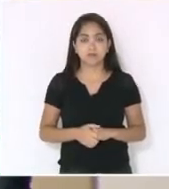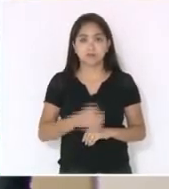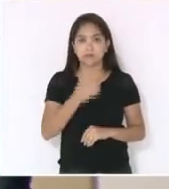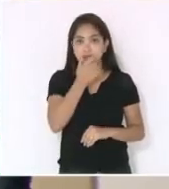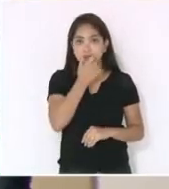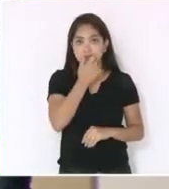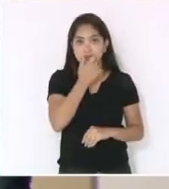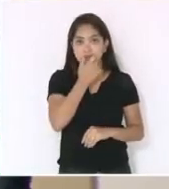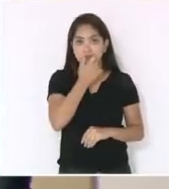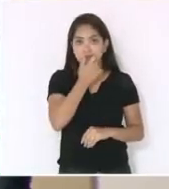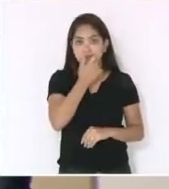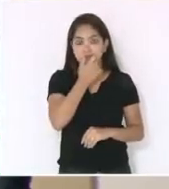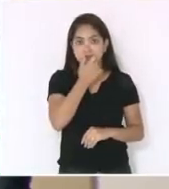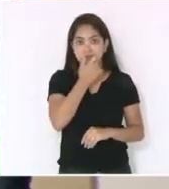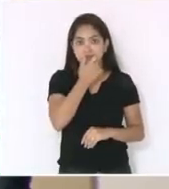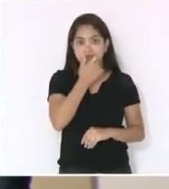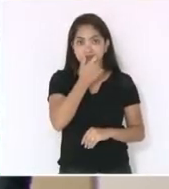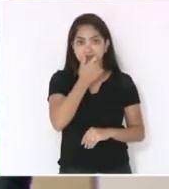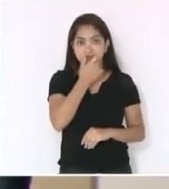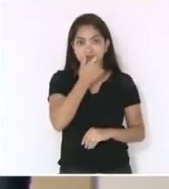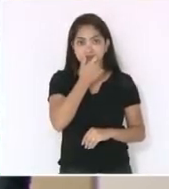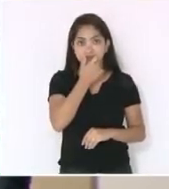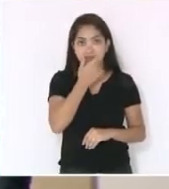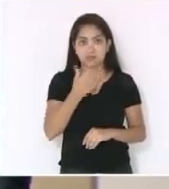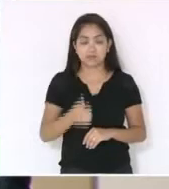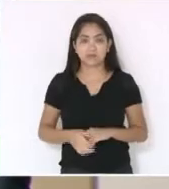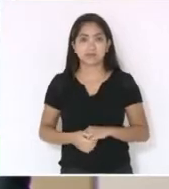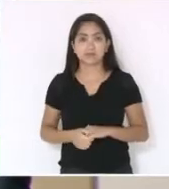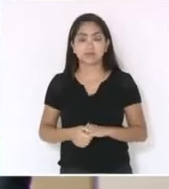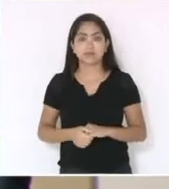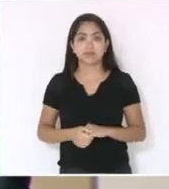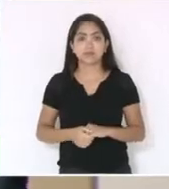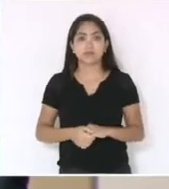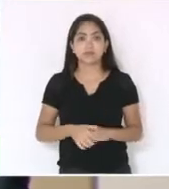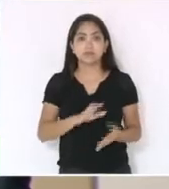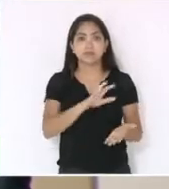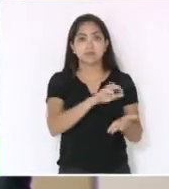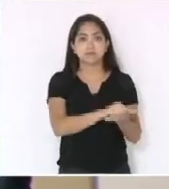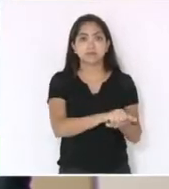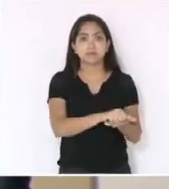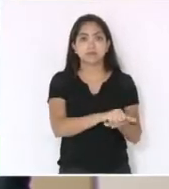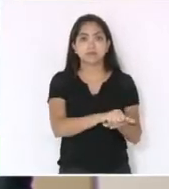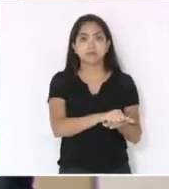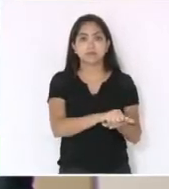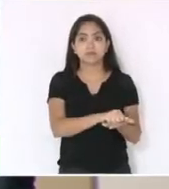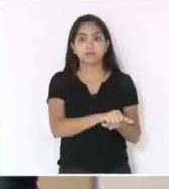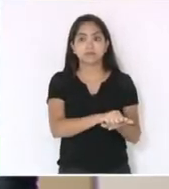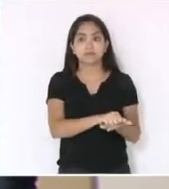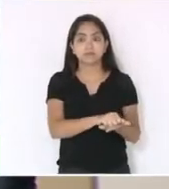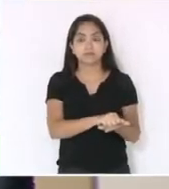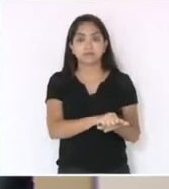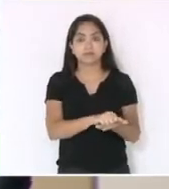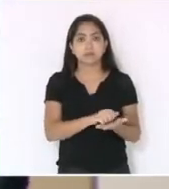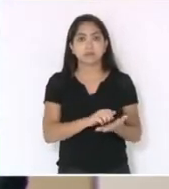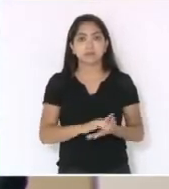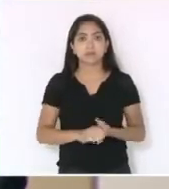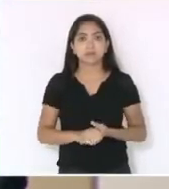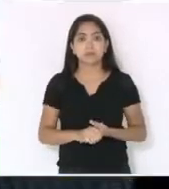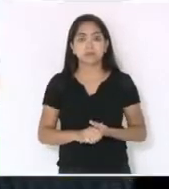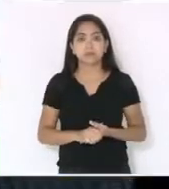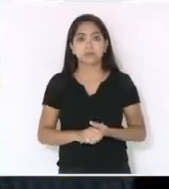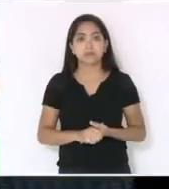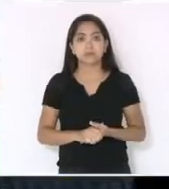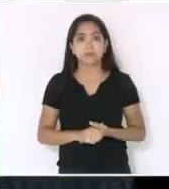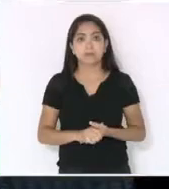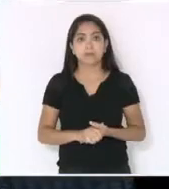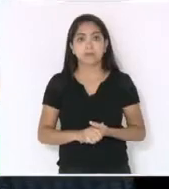Faço o registro também, o nosso ex-governador e deputado federal Espiridião Amin,